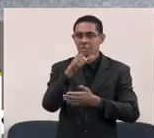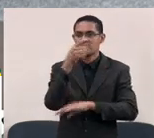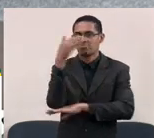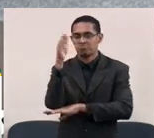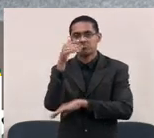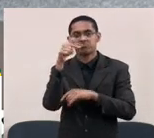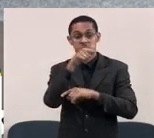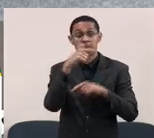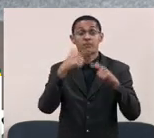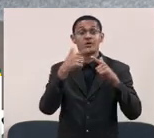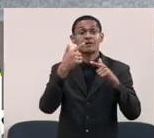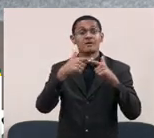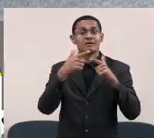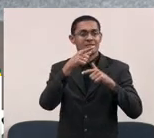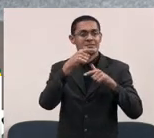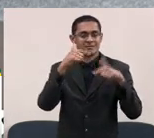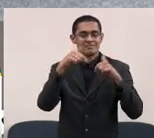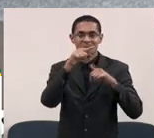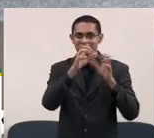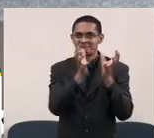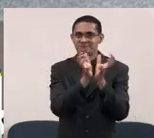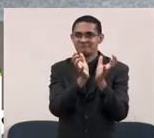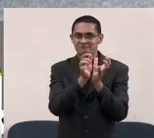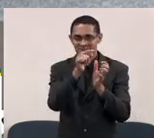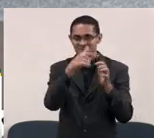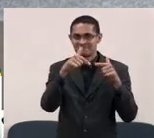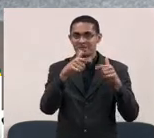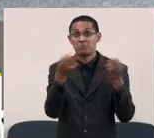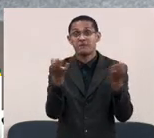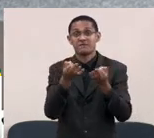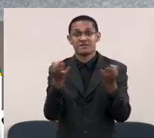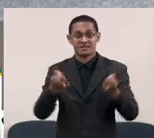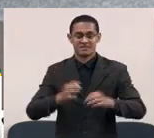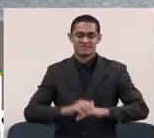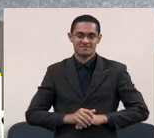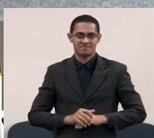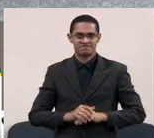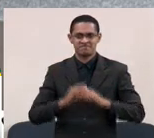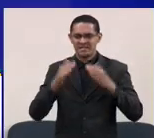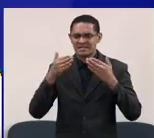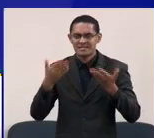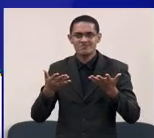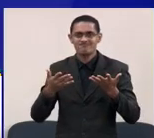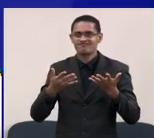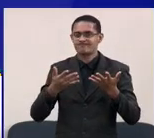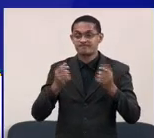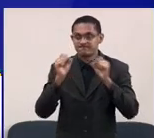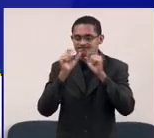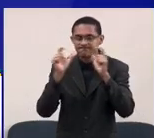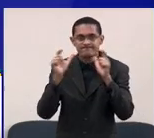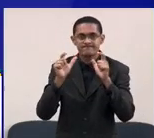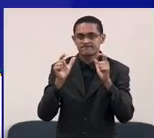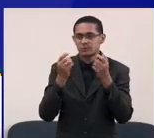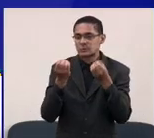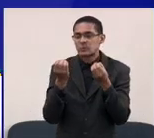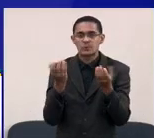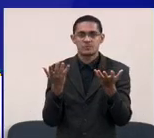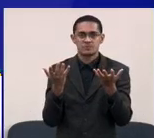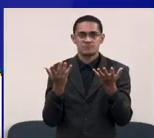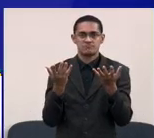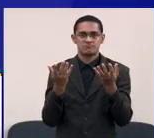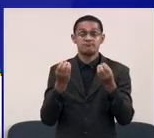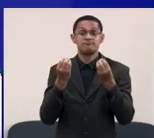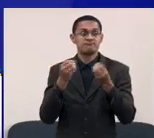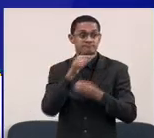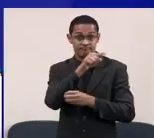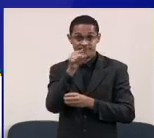pelo trabalho realizado por essa equipe. E é inadmissível, a palavra é essa, inadmissível, que